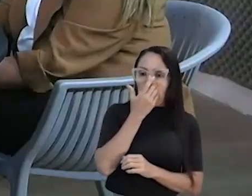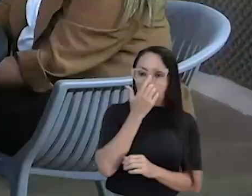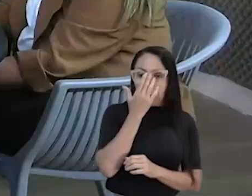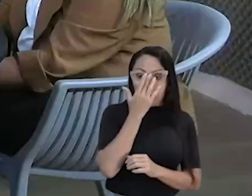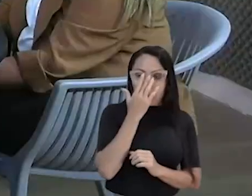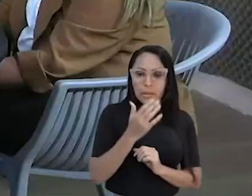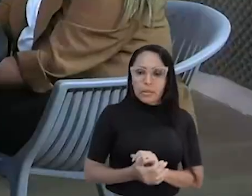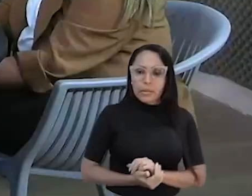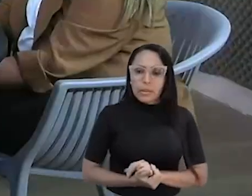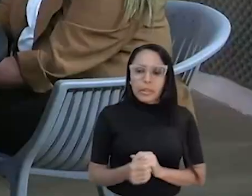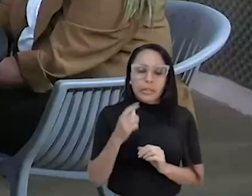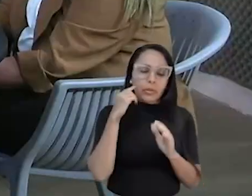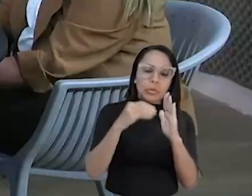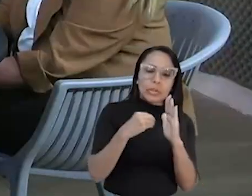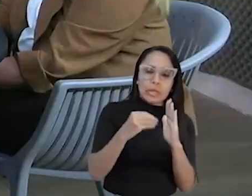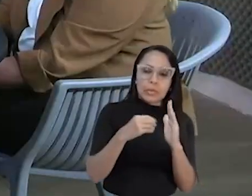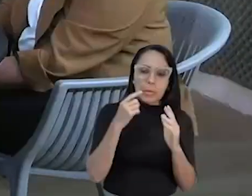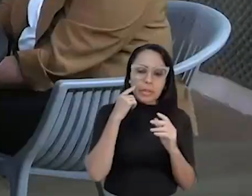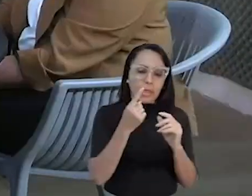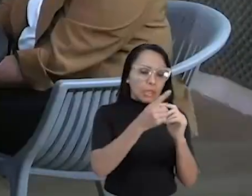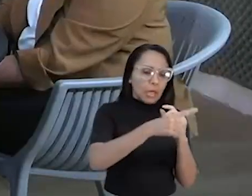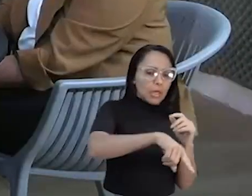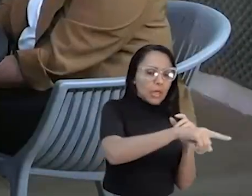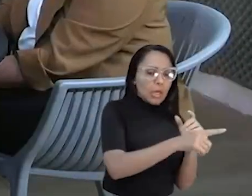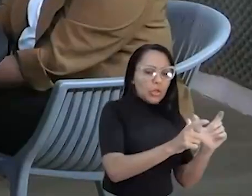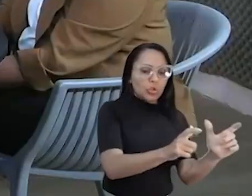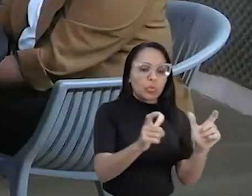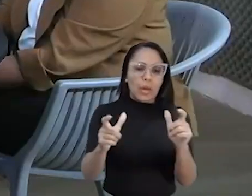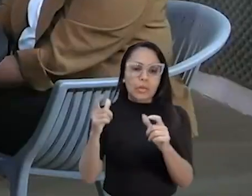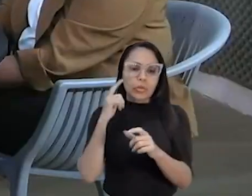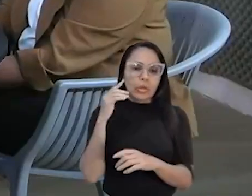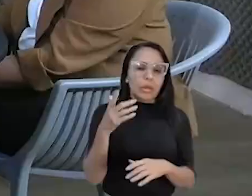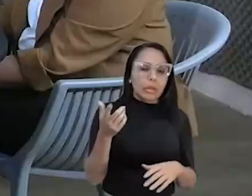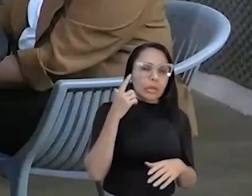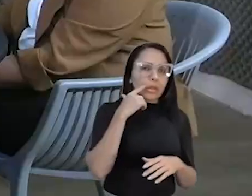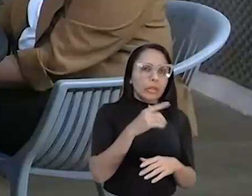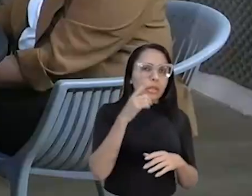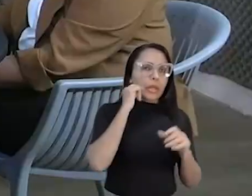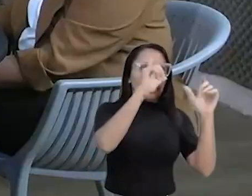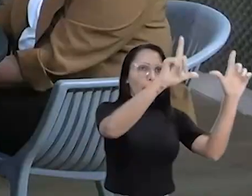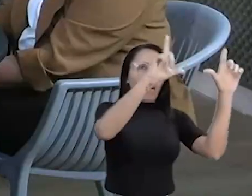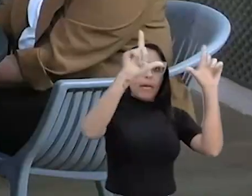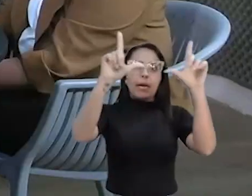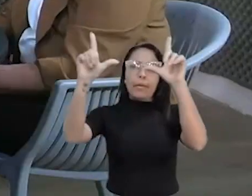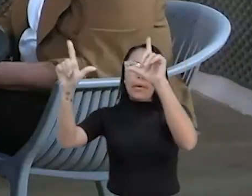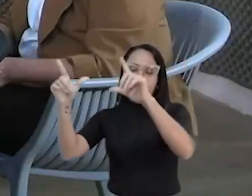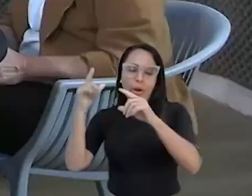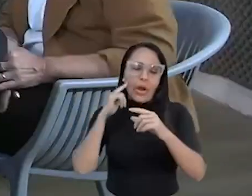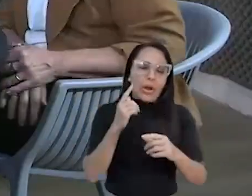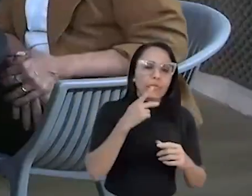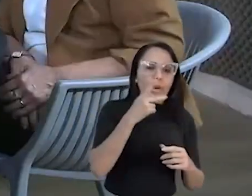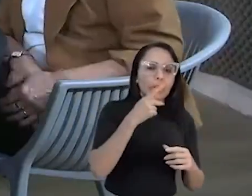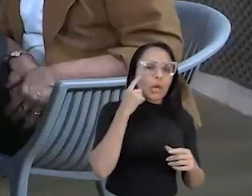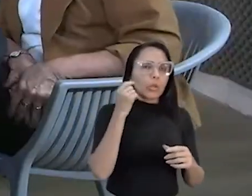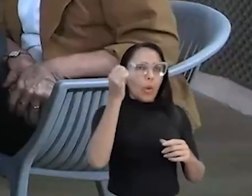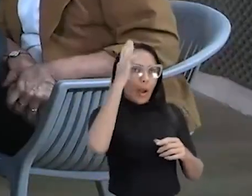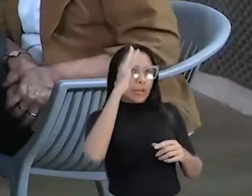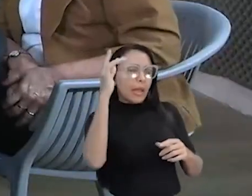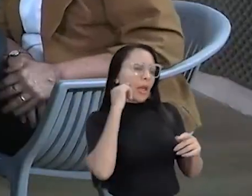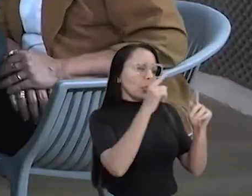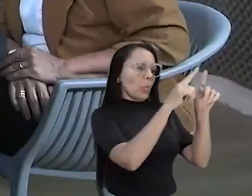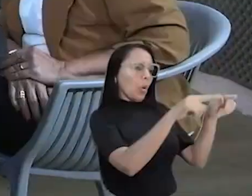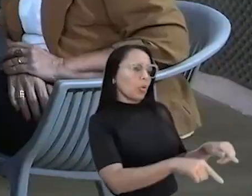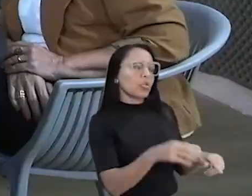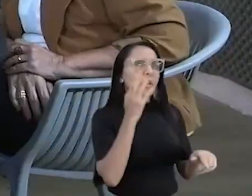né? Sobre o design gráfico. Em cada um dos espaços a gente tinha essa placa falando qual era a ideia do projeto, de quem era o projeto, quem